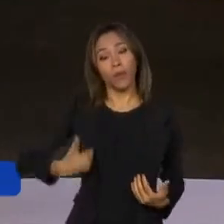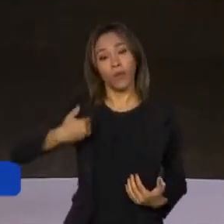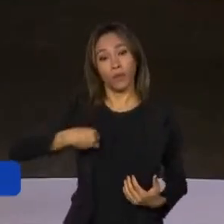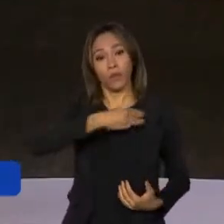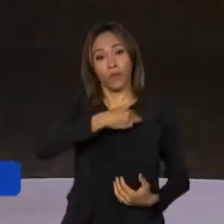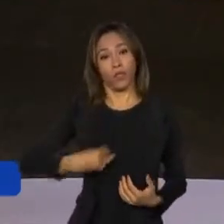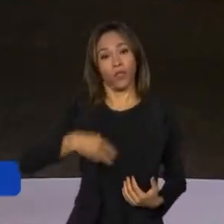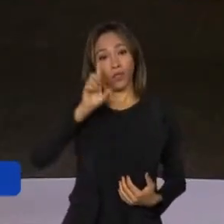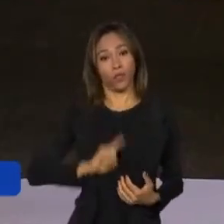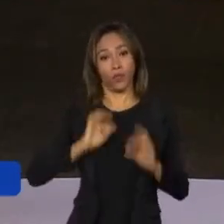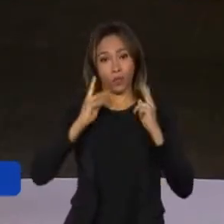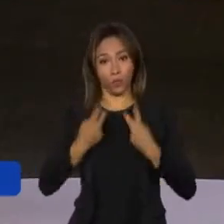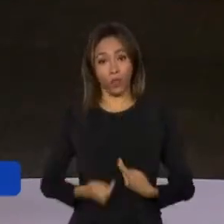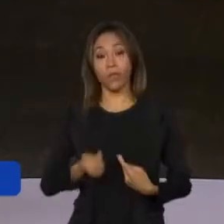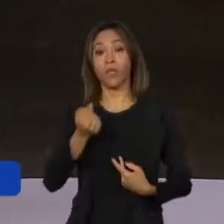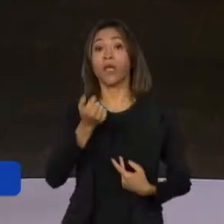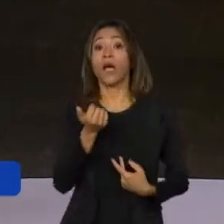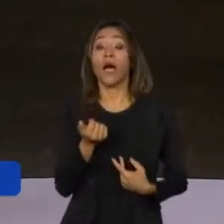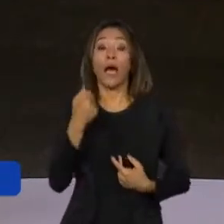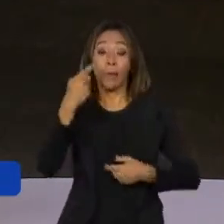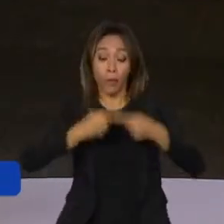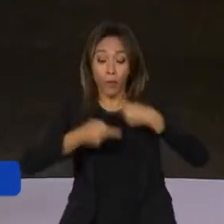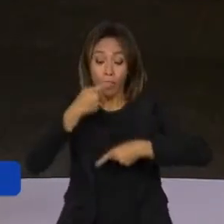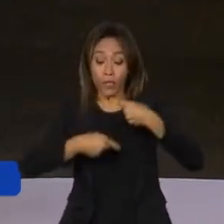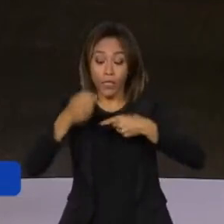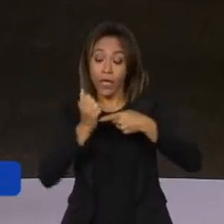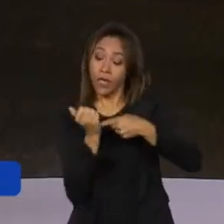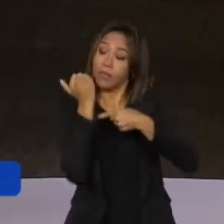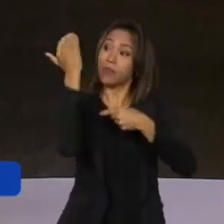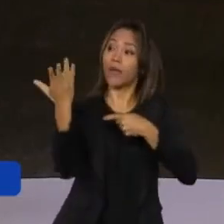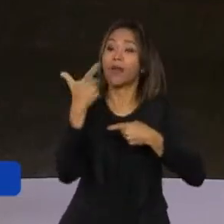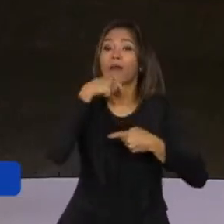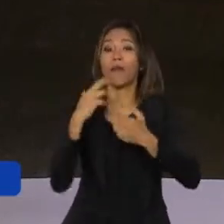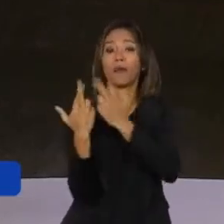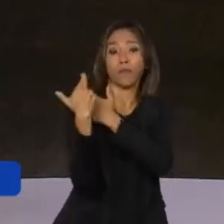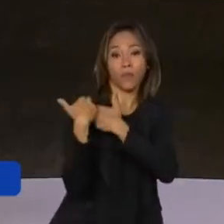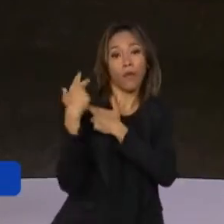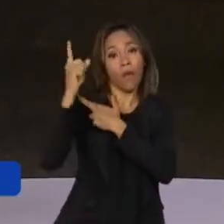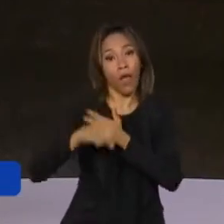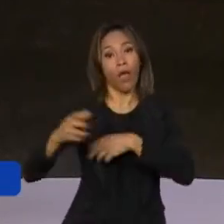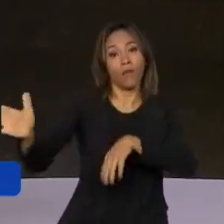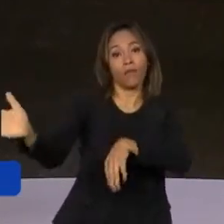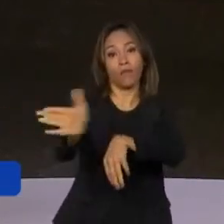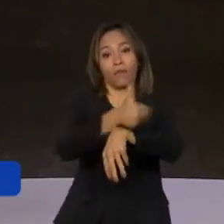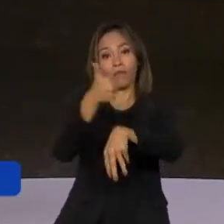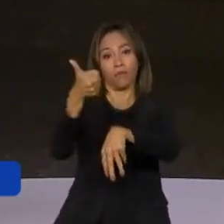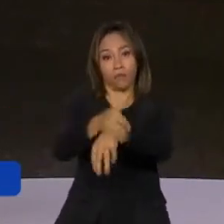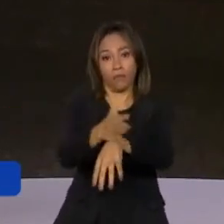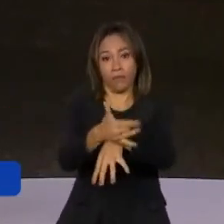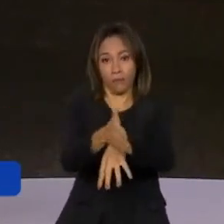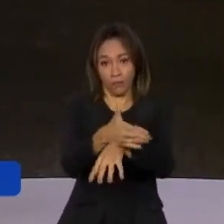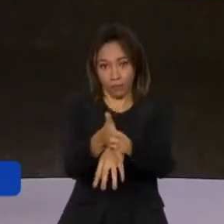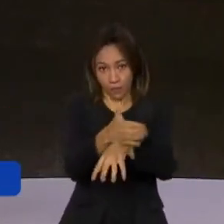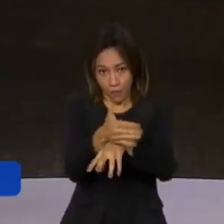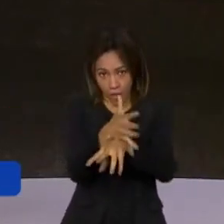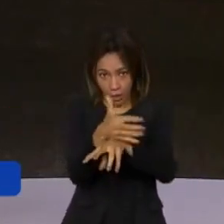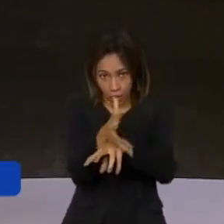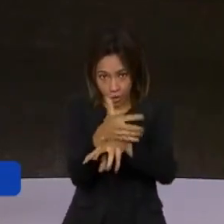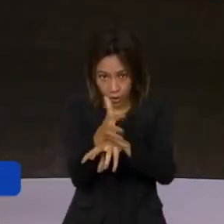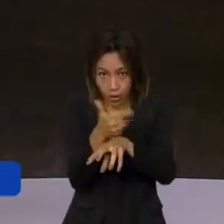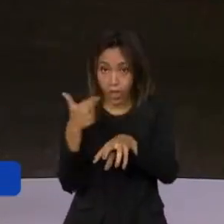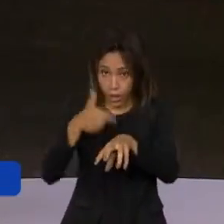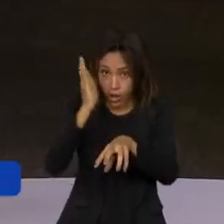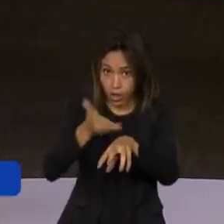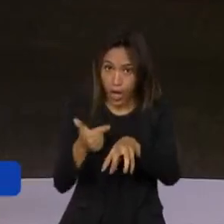cabe a condução da política externa é o Itamarati que já também colocou essa mesma posição no